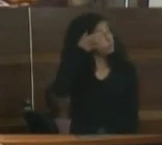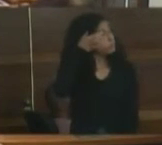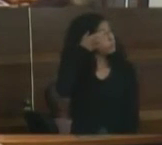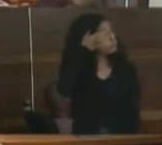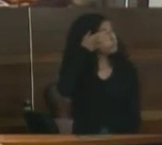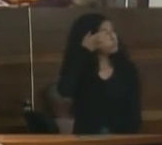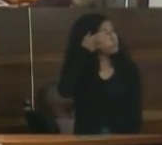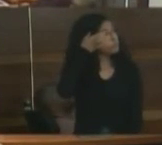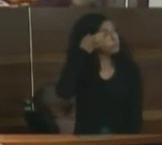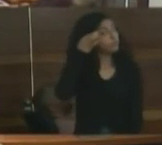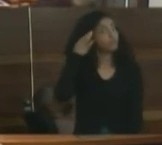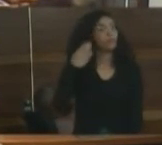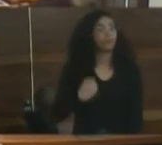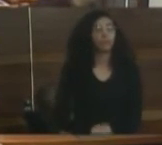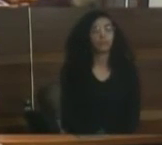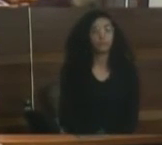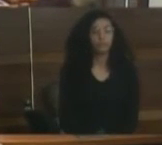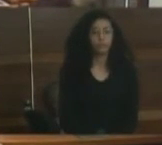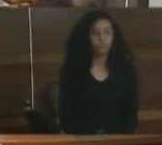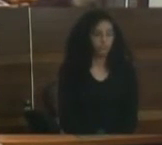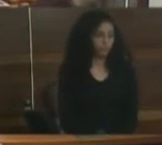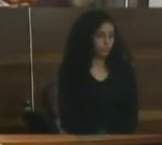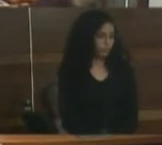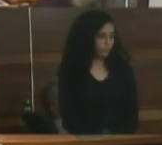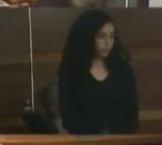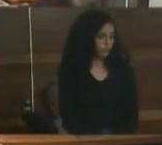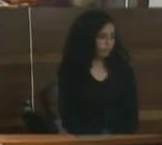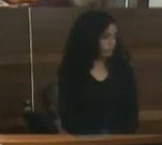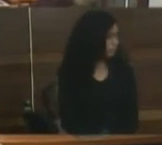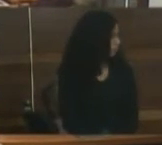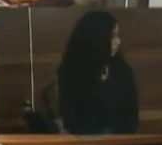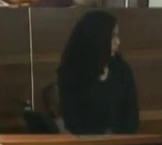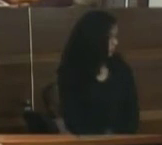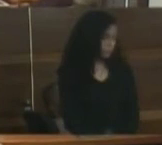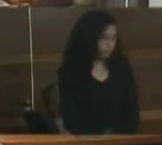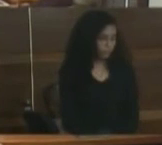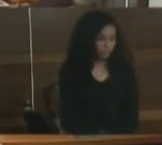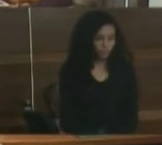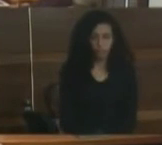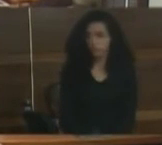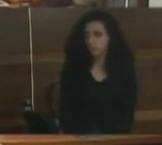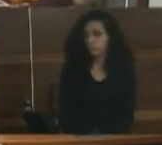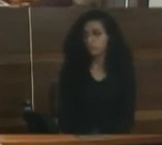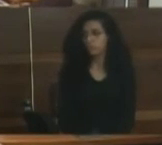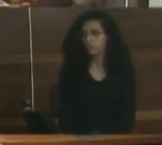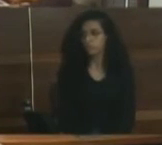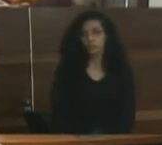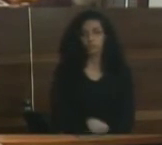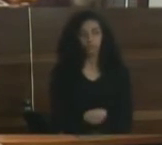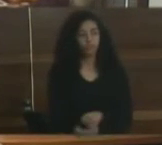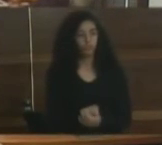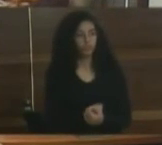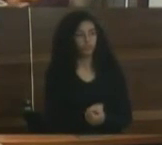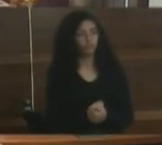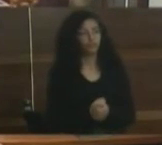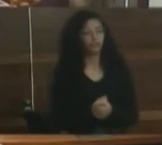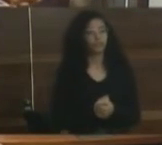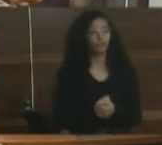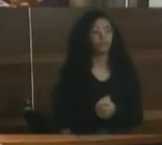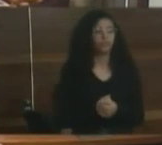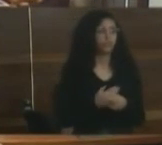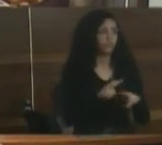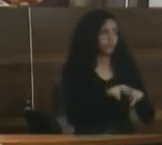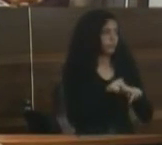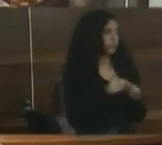o meu tá desligado bom vamos lá roxa conforme